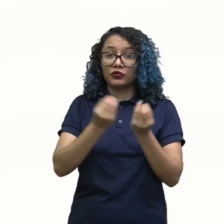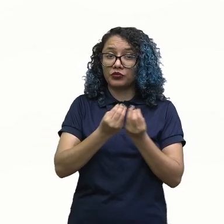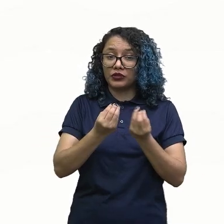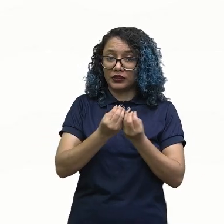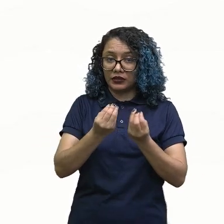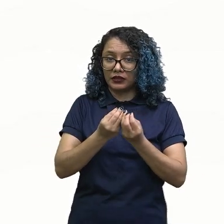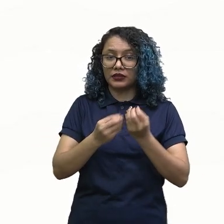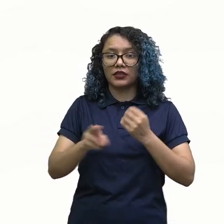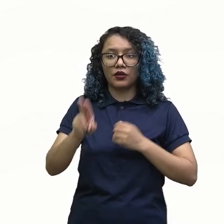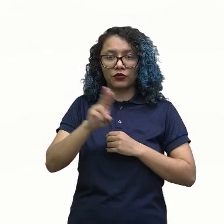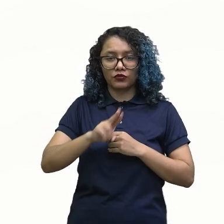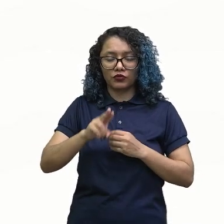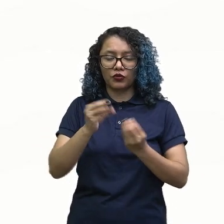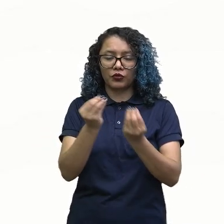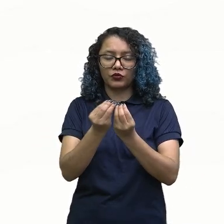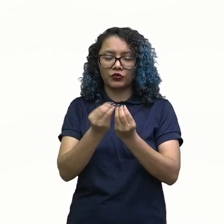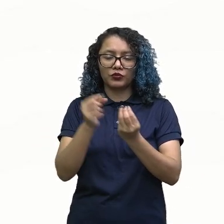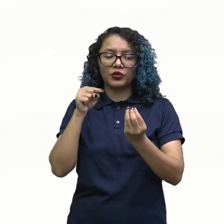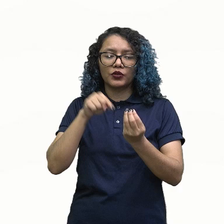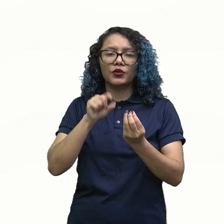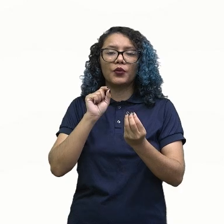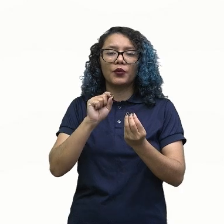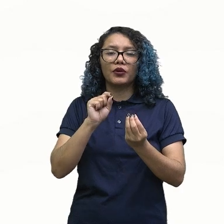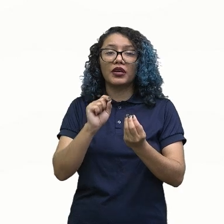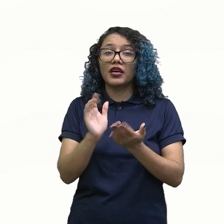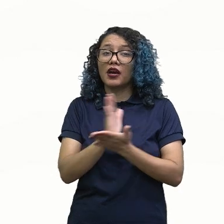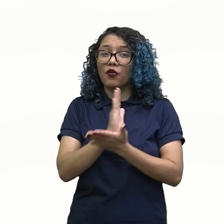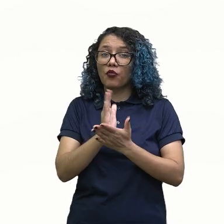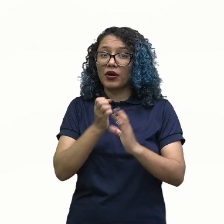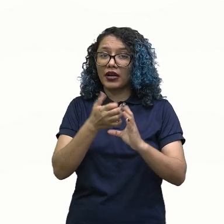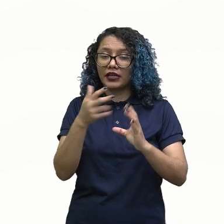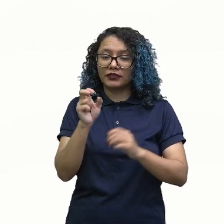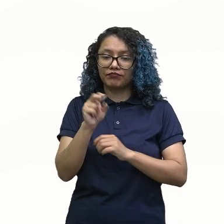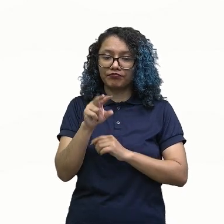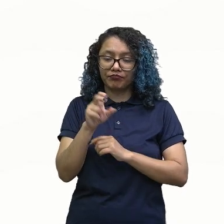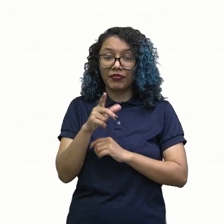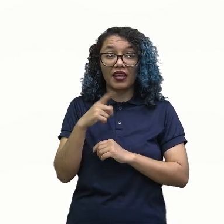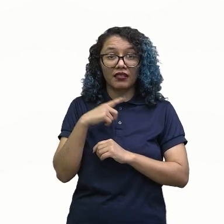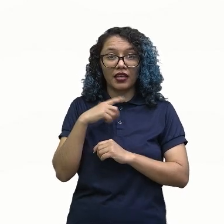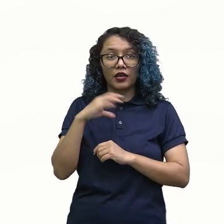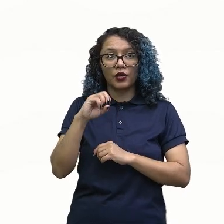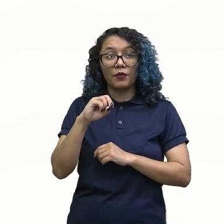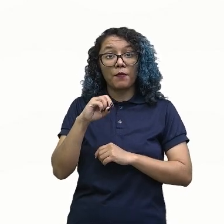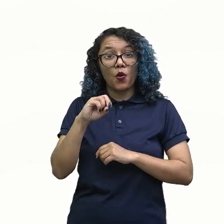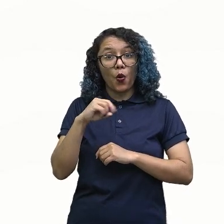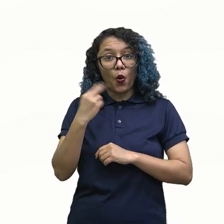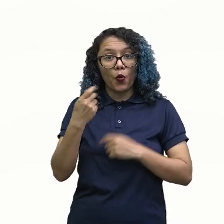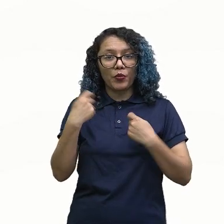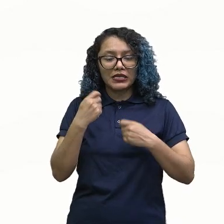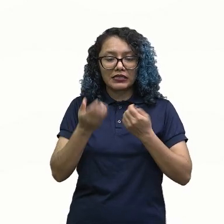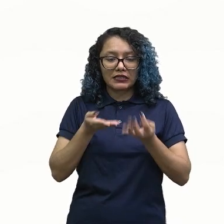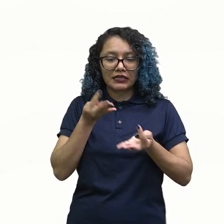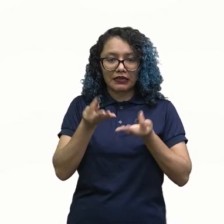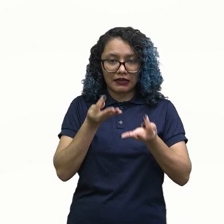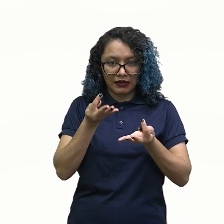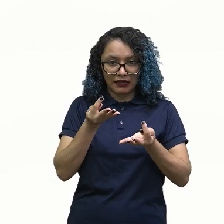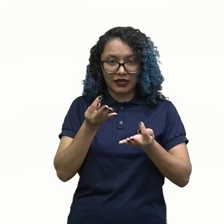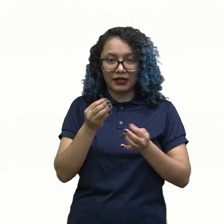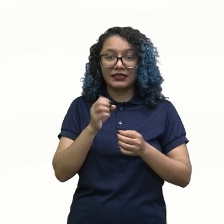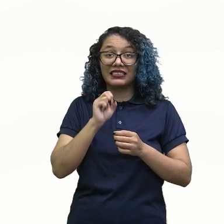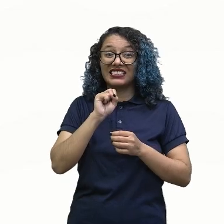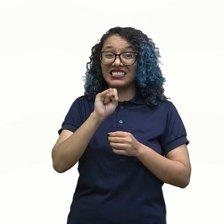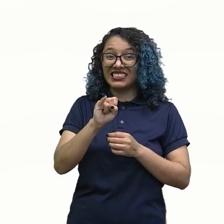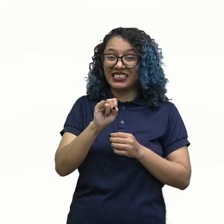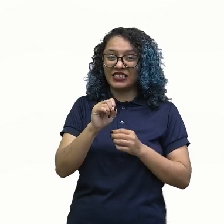substância que ela tem alguma toxicidade ou precisa ser tratada de alguma forma. Quando você descartar